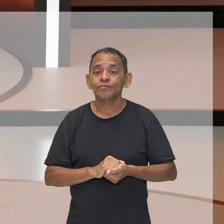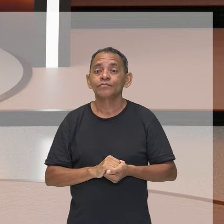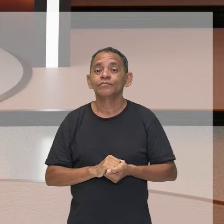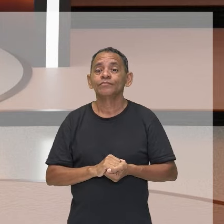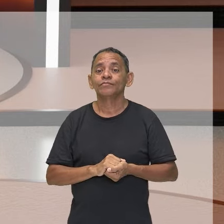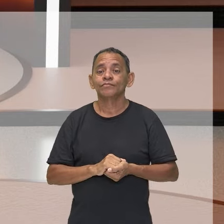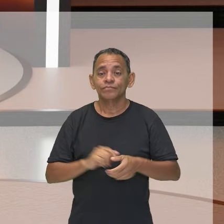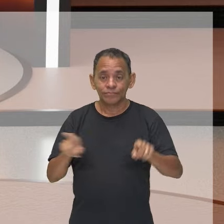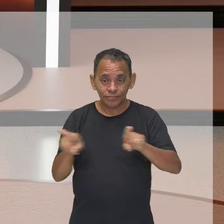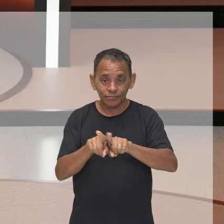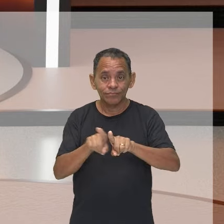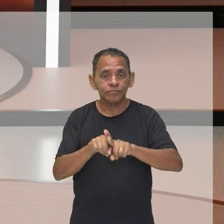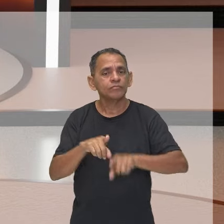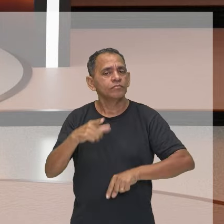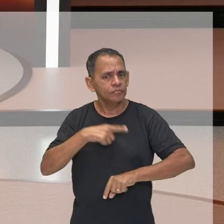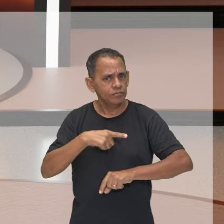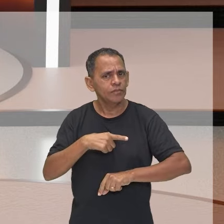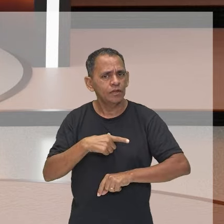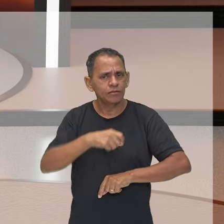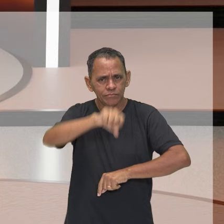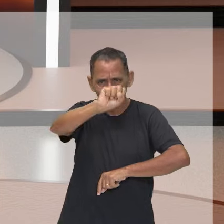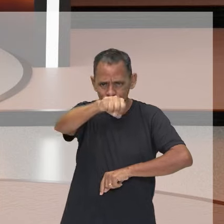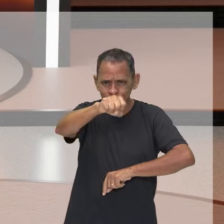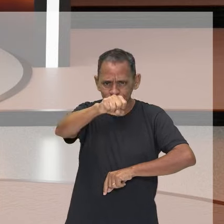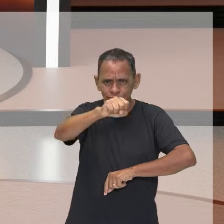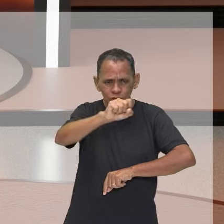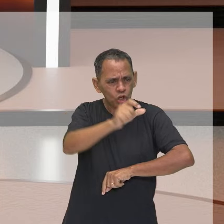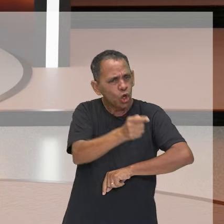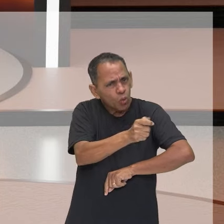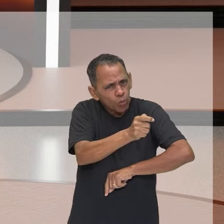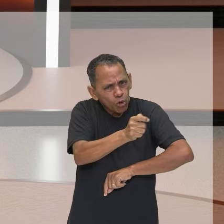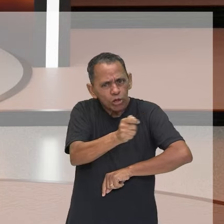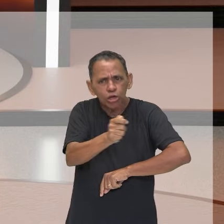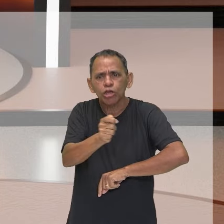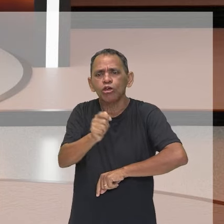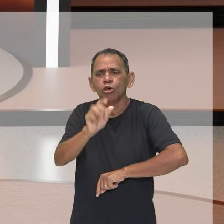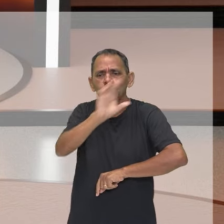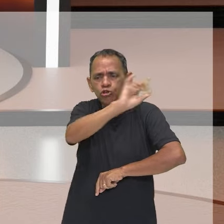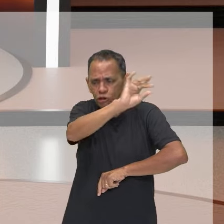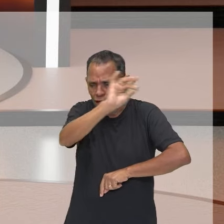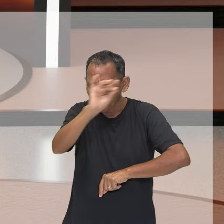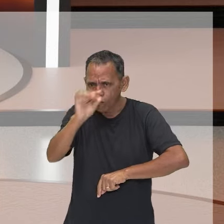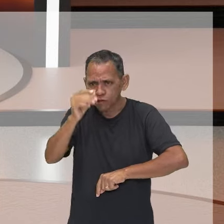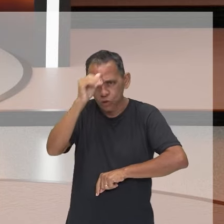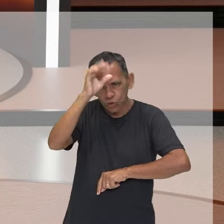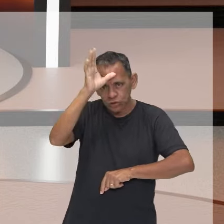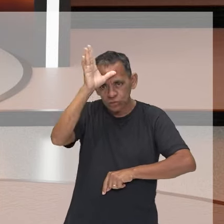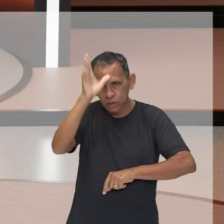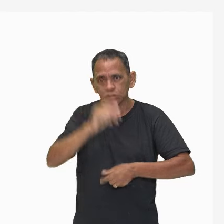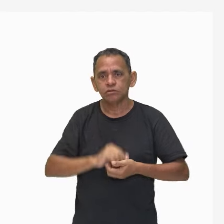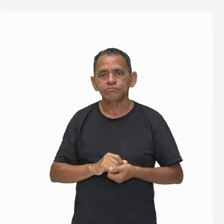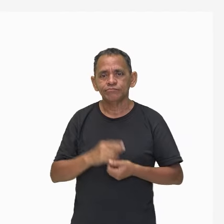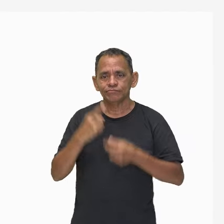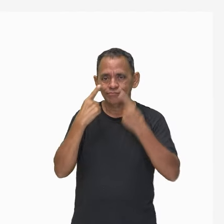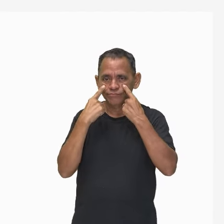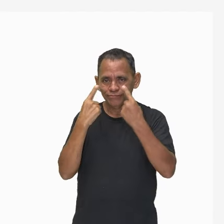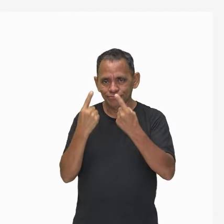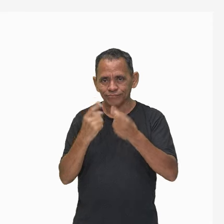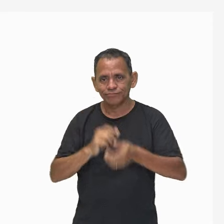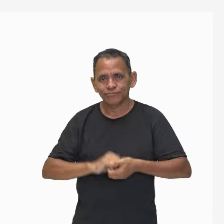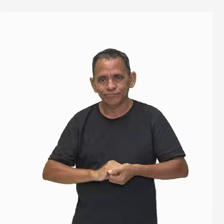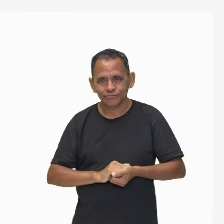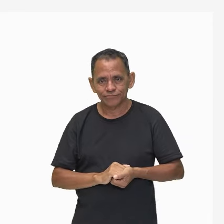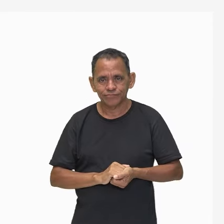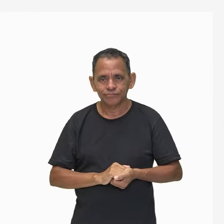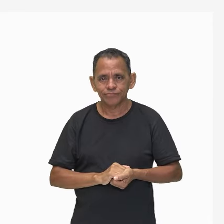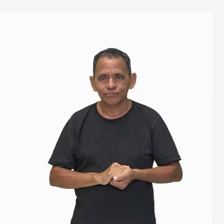pouquinho de cada um desses conhecimentos. Querem prestar atenção nisso daí? Querem perceber isso? Então venham comigo. Vamos começar